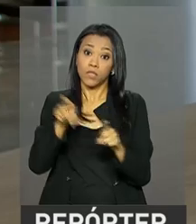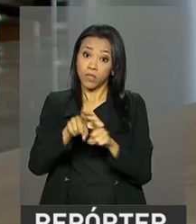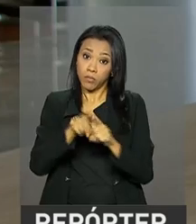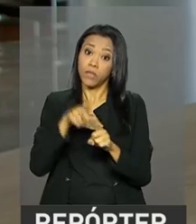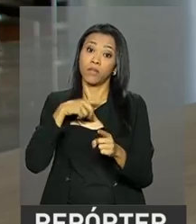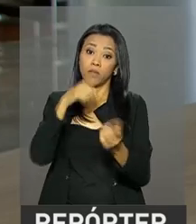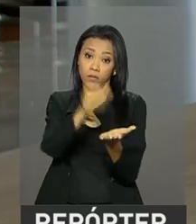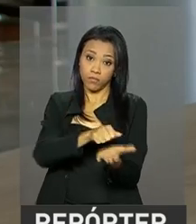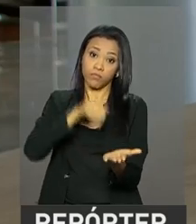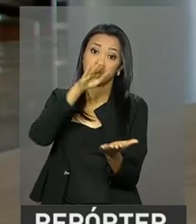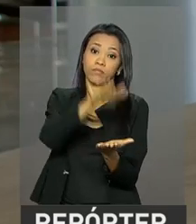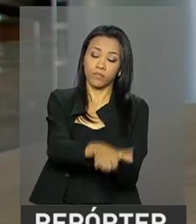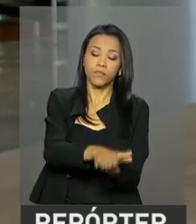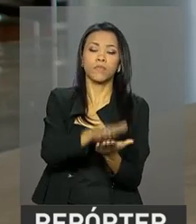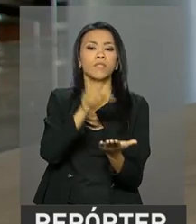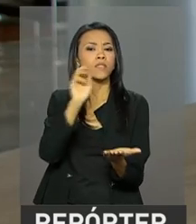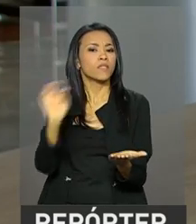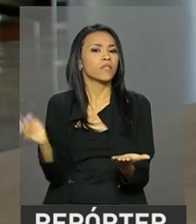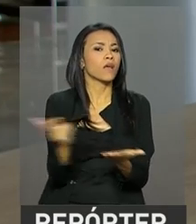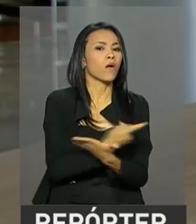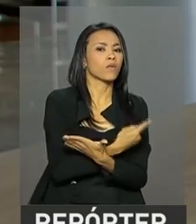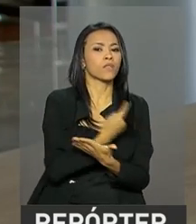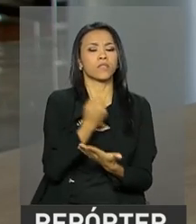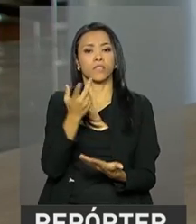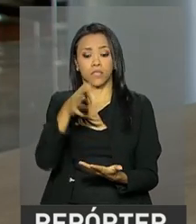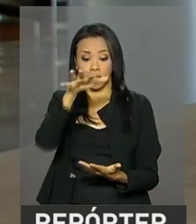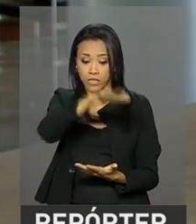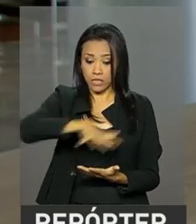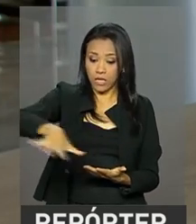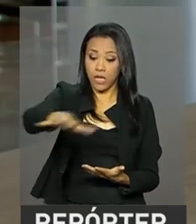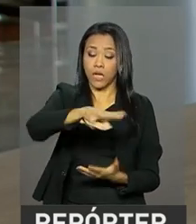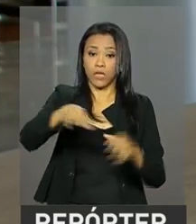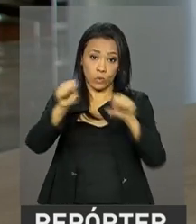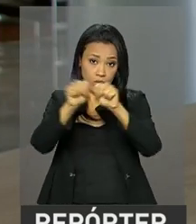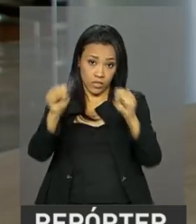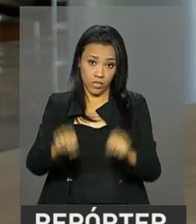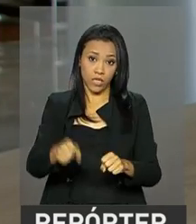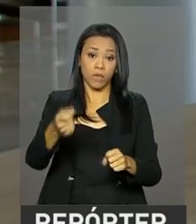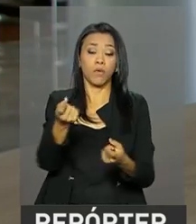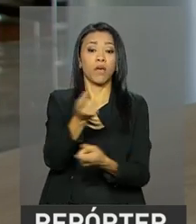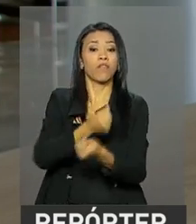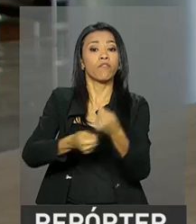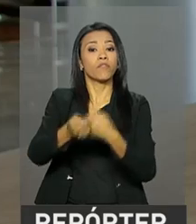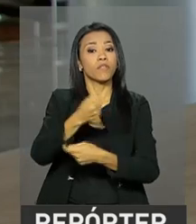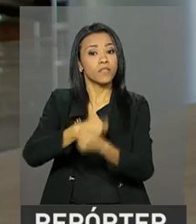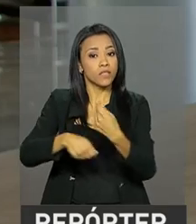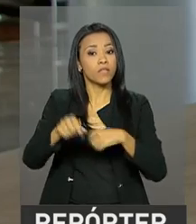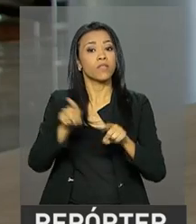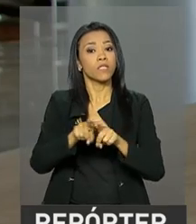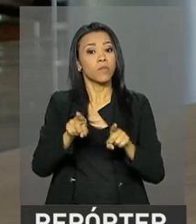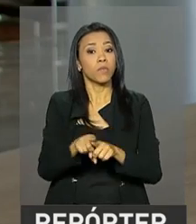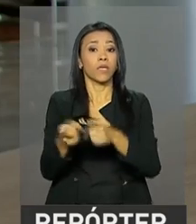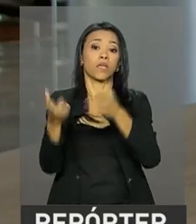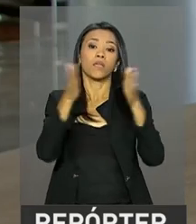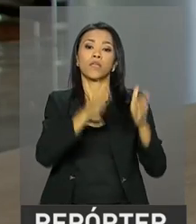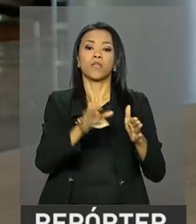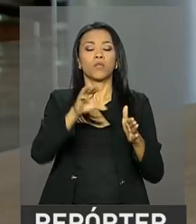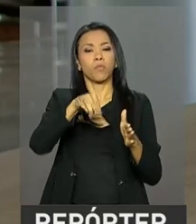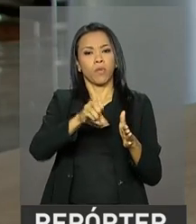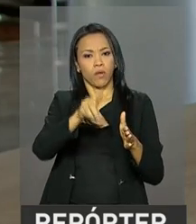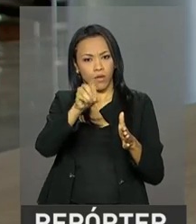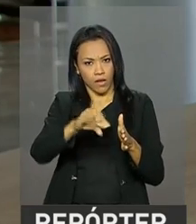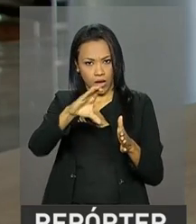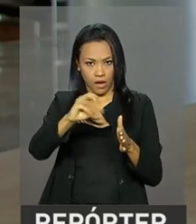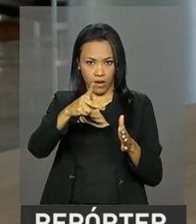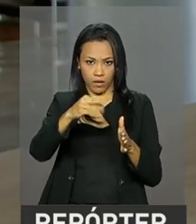por infrações irregularidades cometidas no sistema financeiro nacional e no mercado de capitais com isso agora